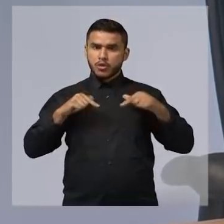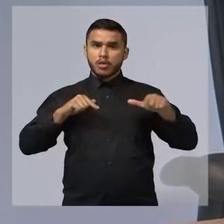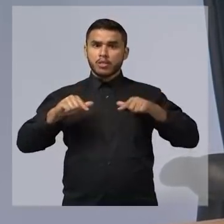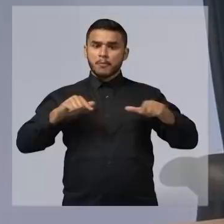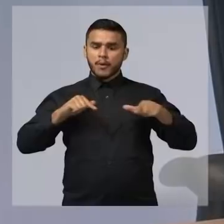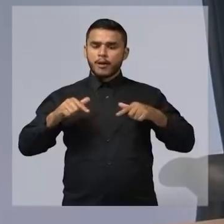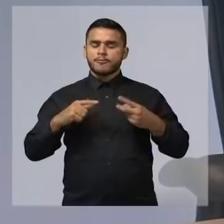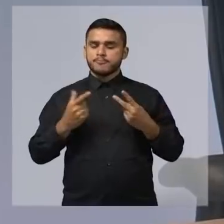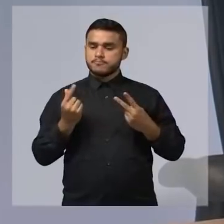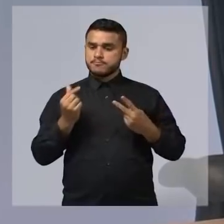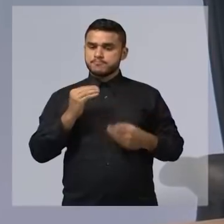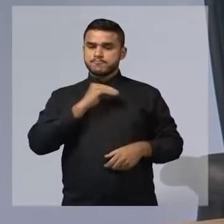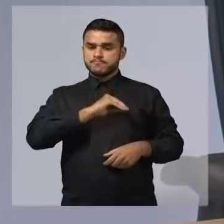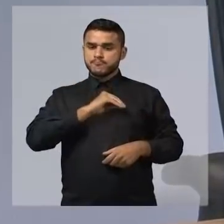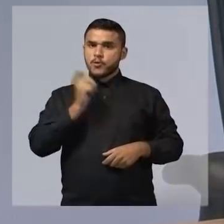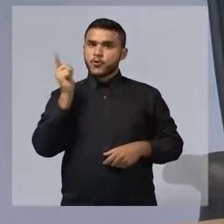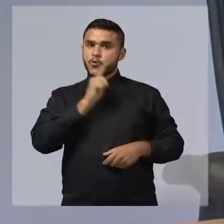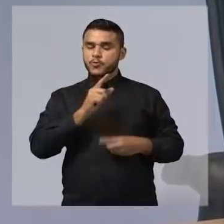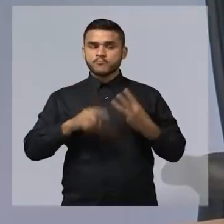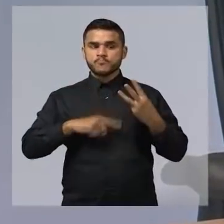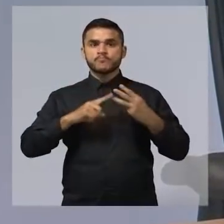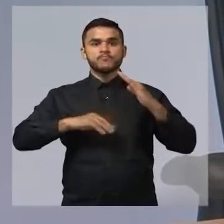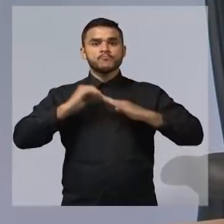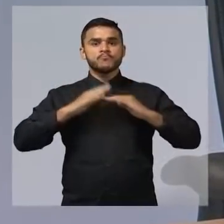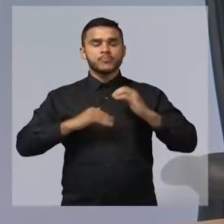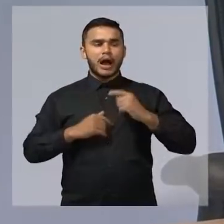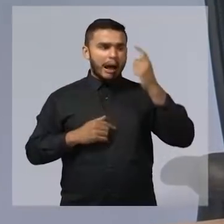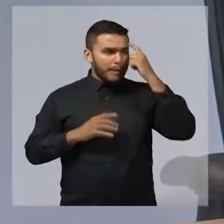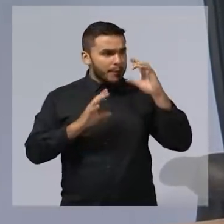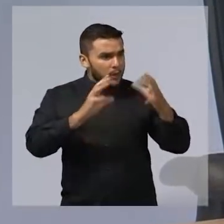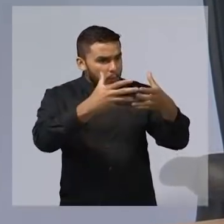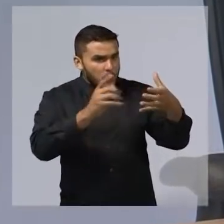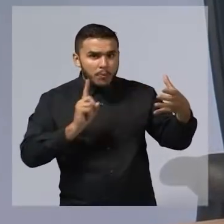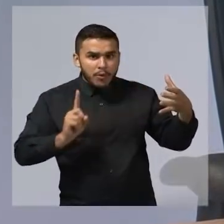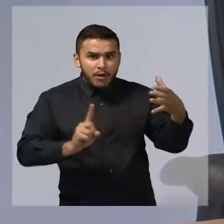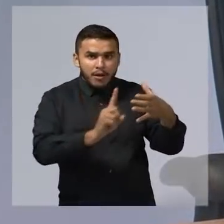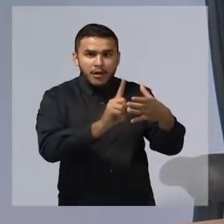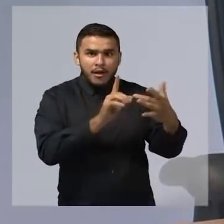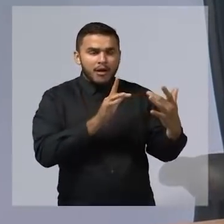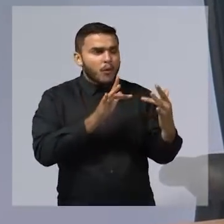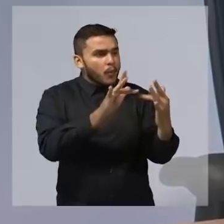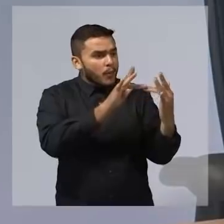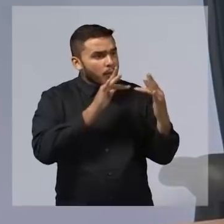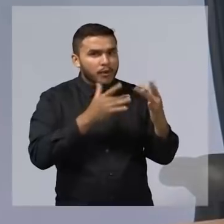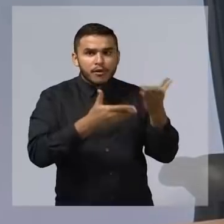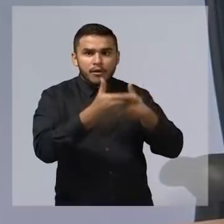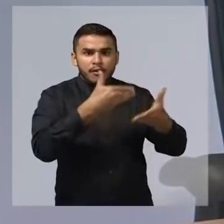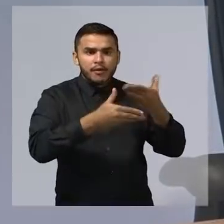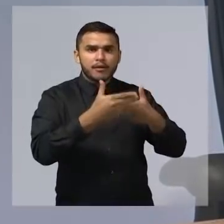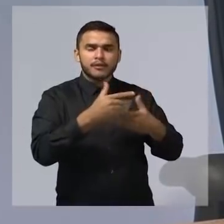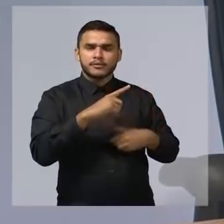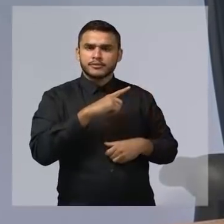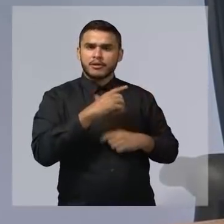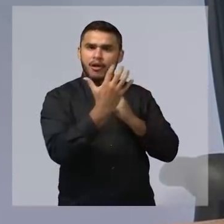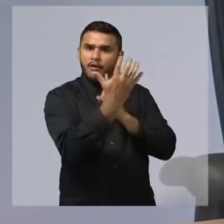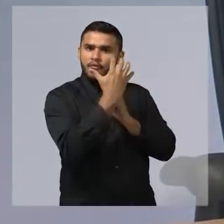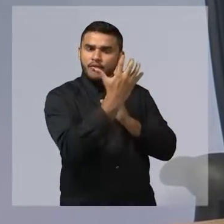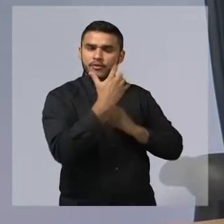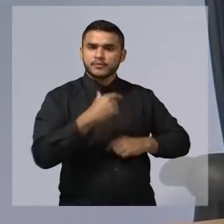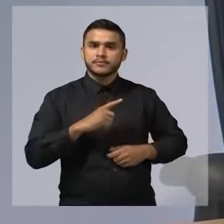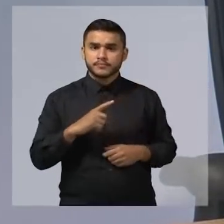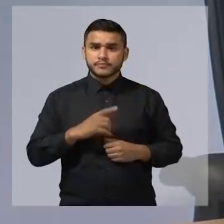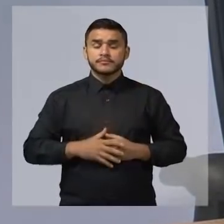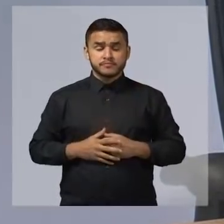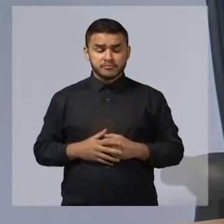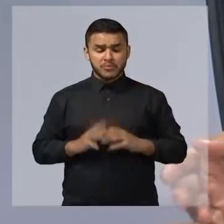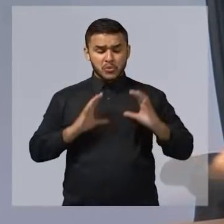né? Longe do crime, falando, né? Porque a facção, eles dão tanto tombo, eles são tão desonestos com os próprios presos, né?